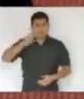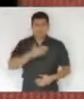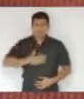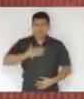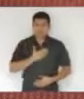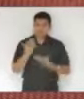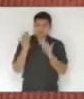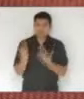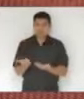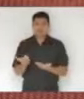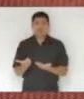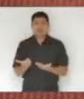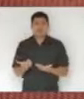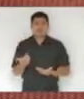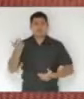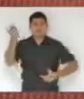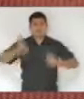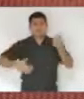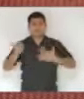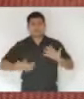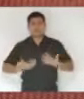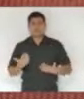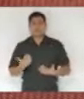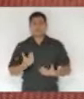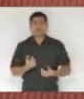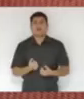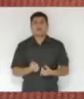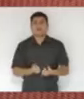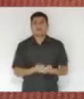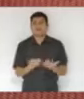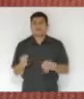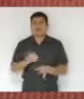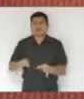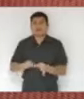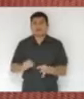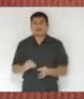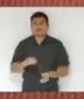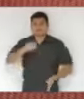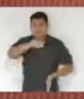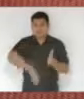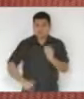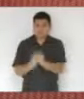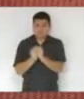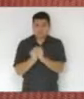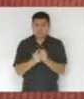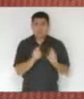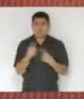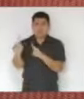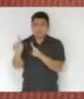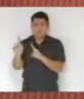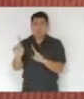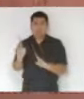Excelência declinasse a respeito de quais entidades subscreveram aquele manifesto contra o governador.